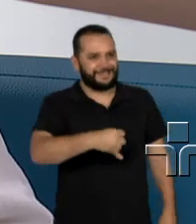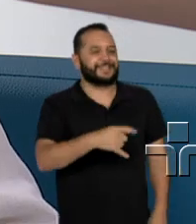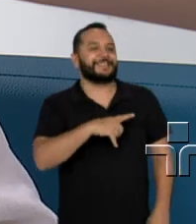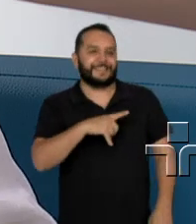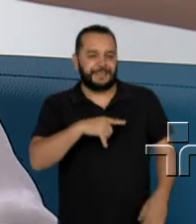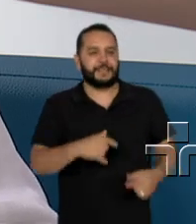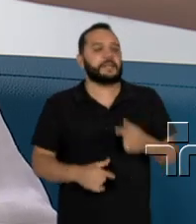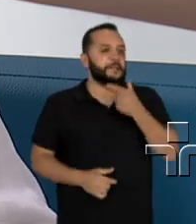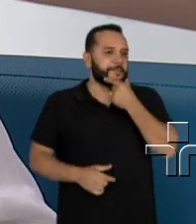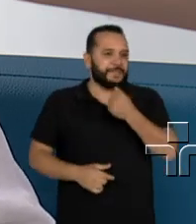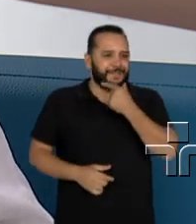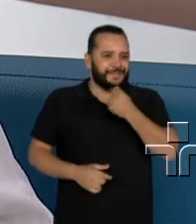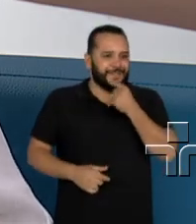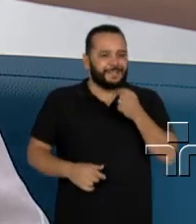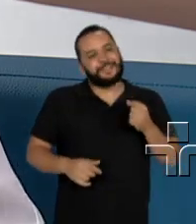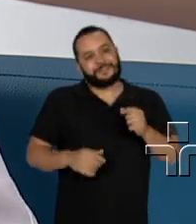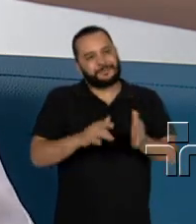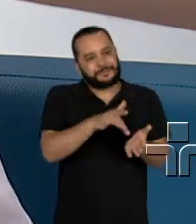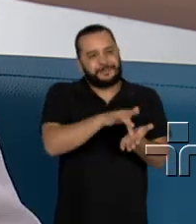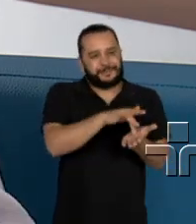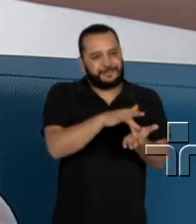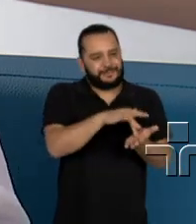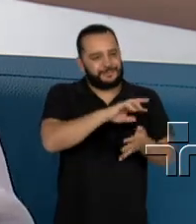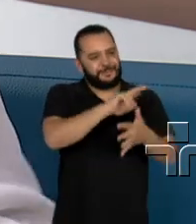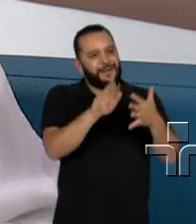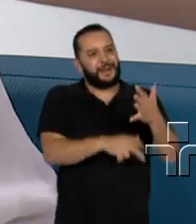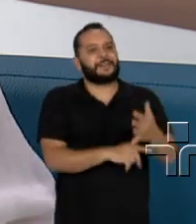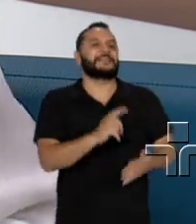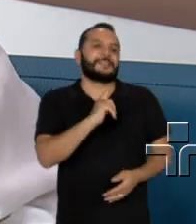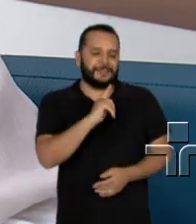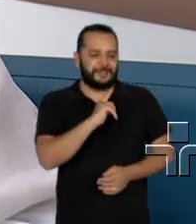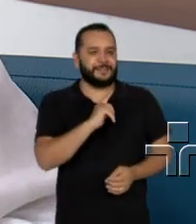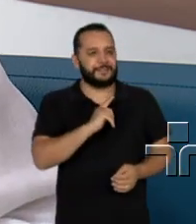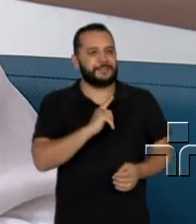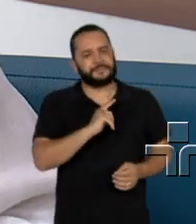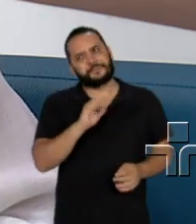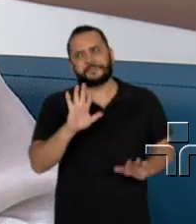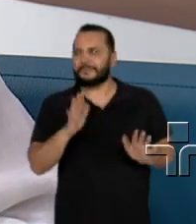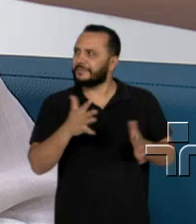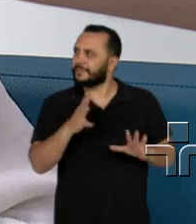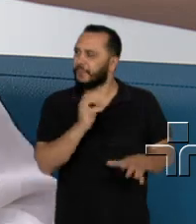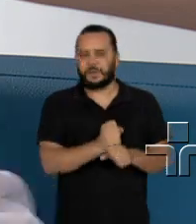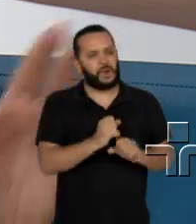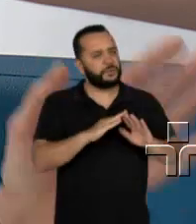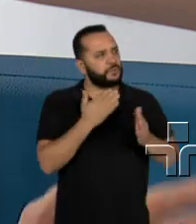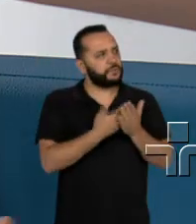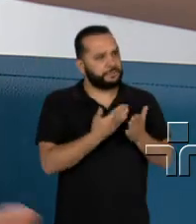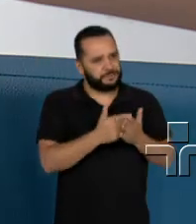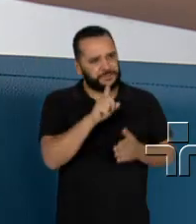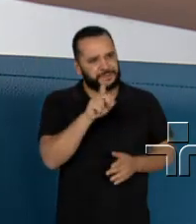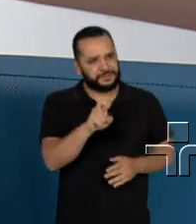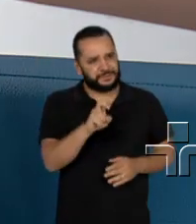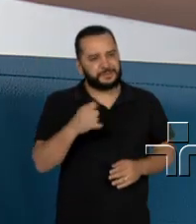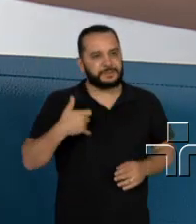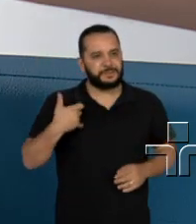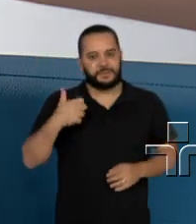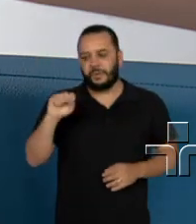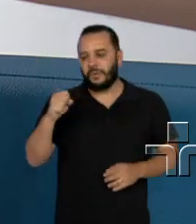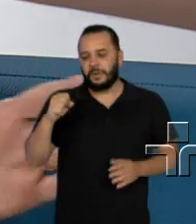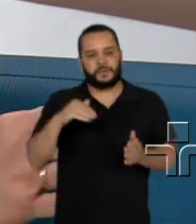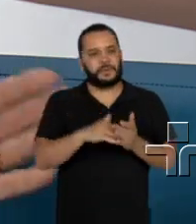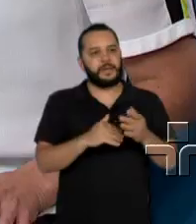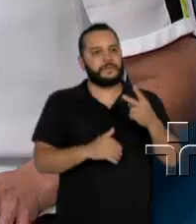bastante meninos já estamos com o quadro assim de alunos da escola de 15 meninos de 8 a 23